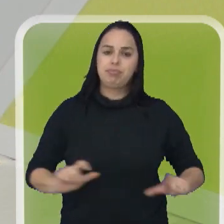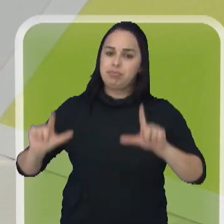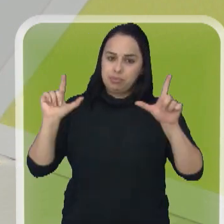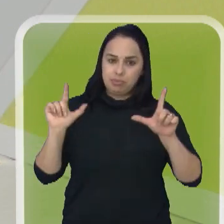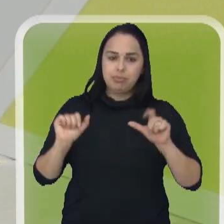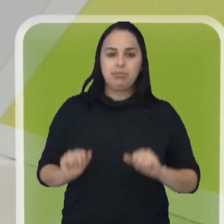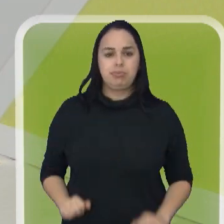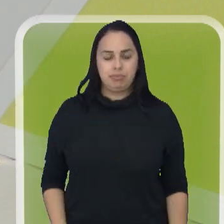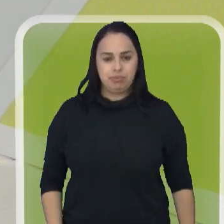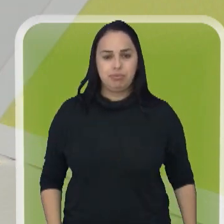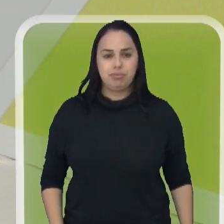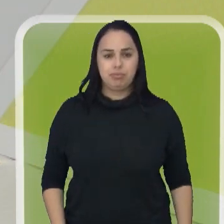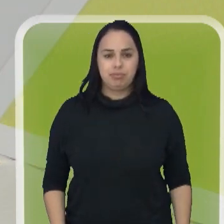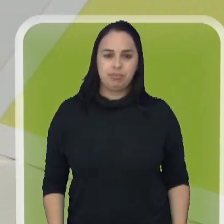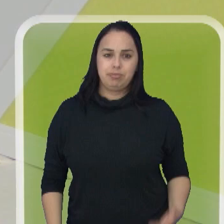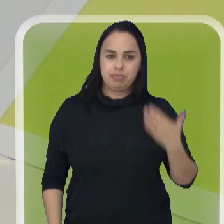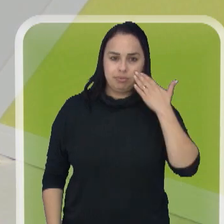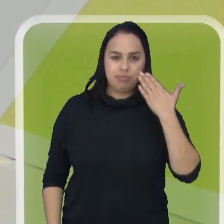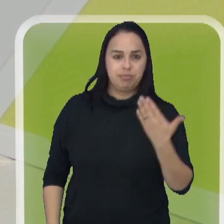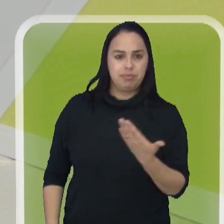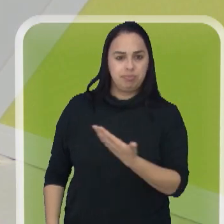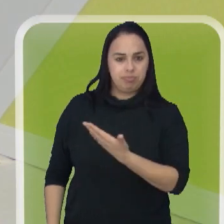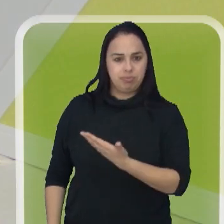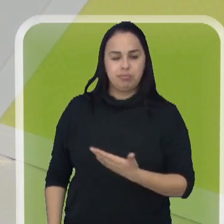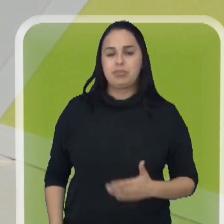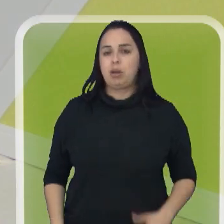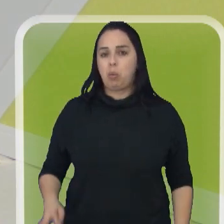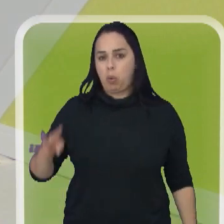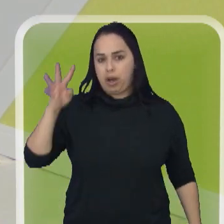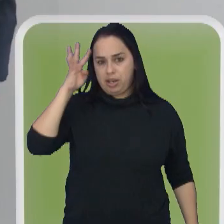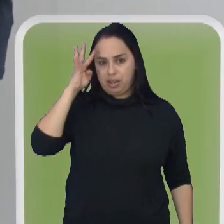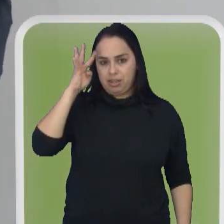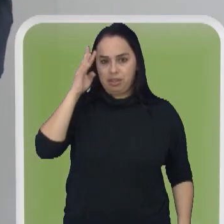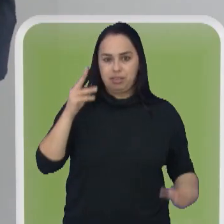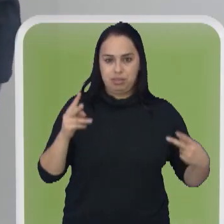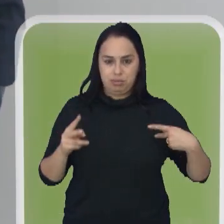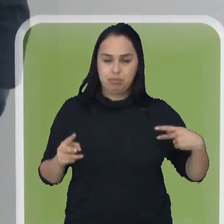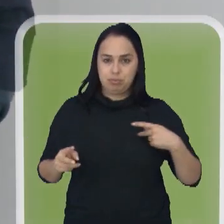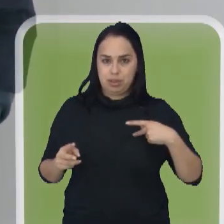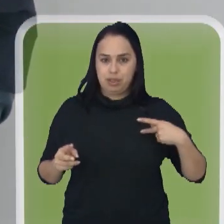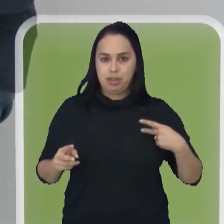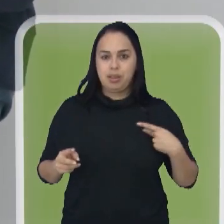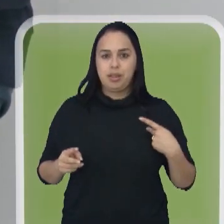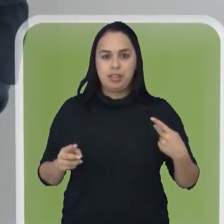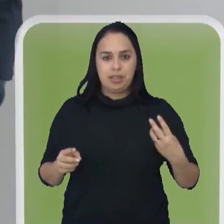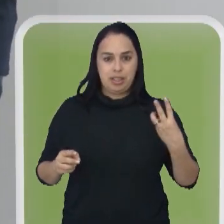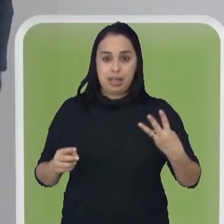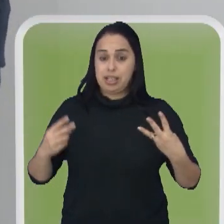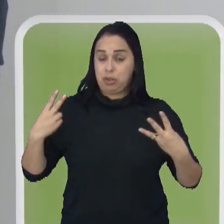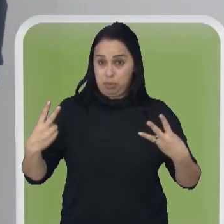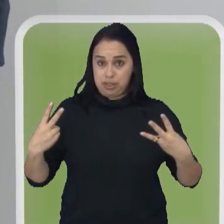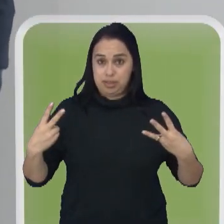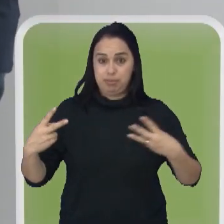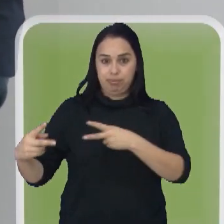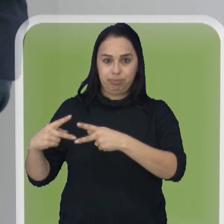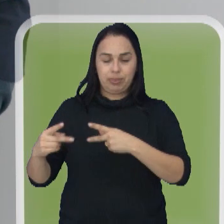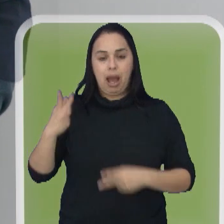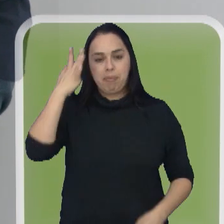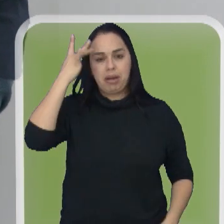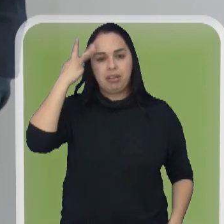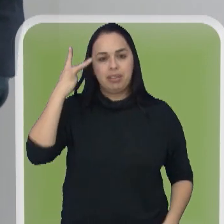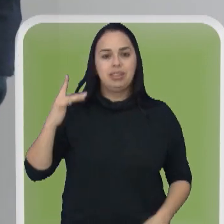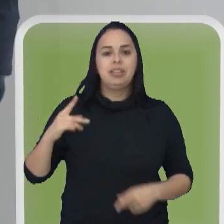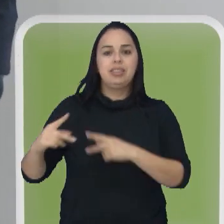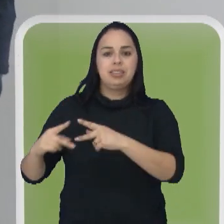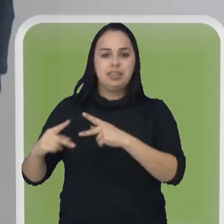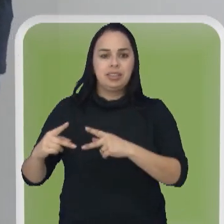aqui a tabela do São José. Na quarta-feira, Cruzeiro 3-2, jogaço que a gente acabou de falar. Amanhã, Farmaconde Vôlei São José,